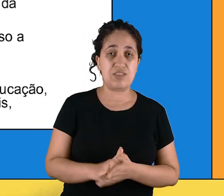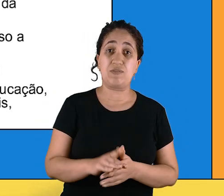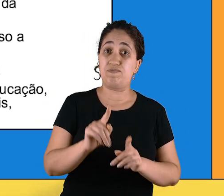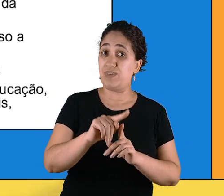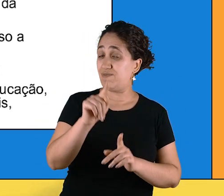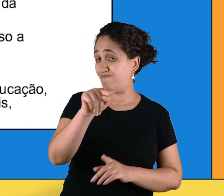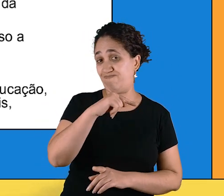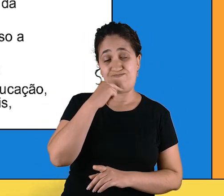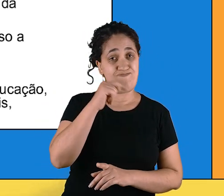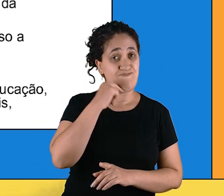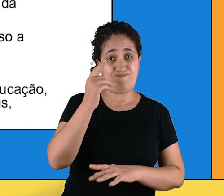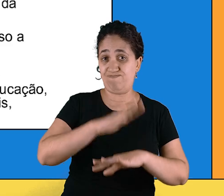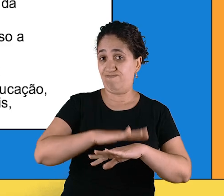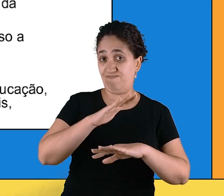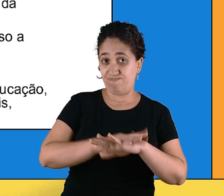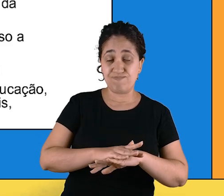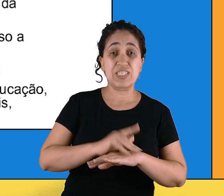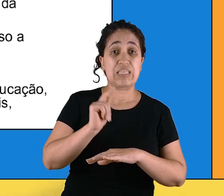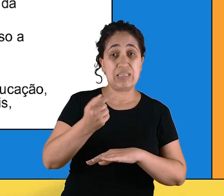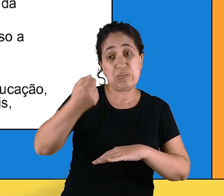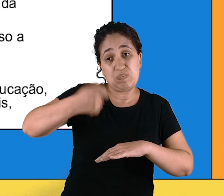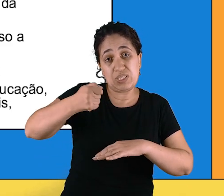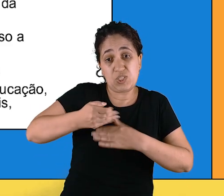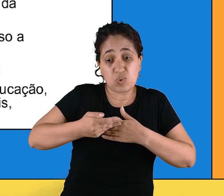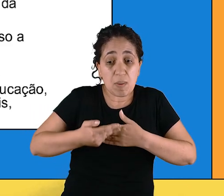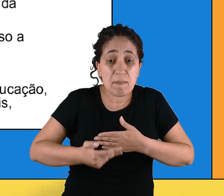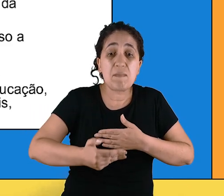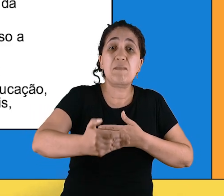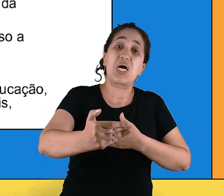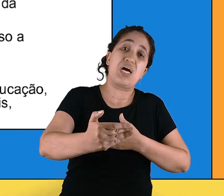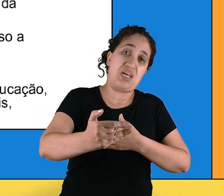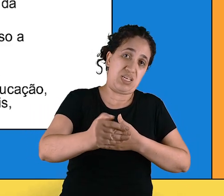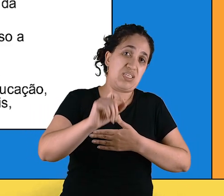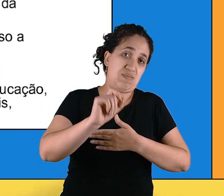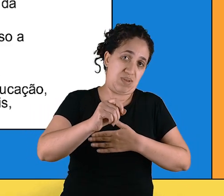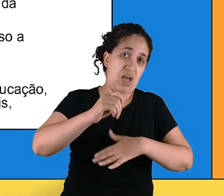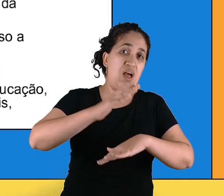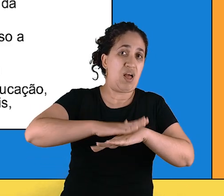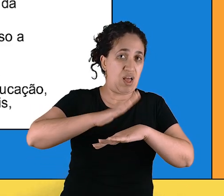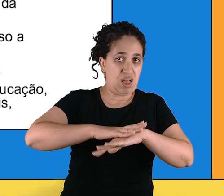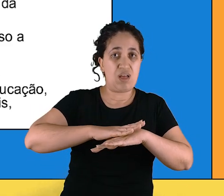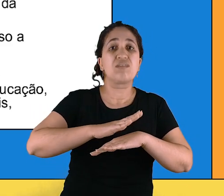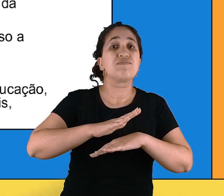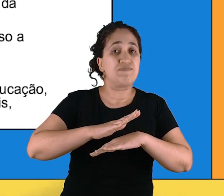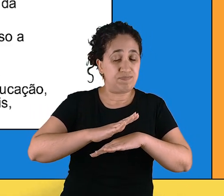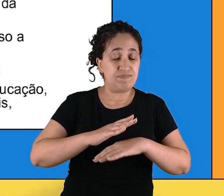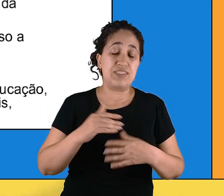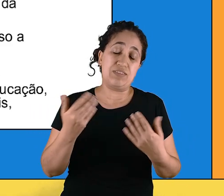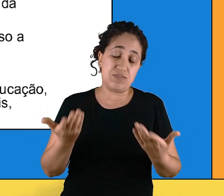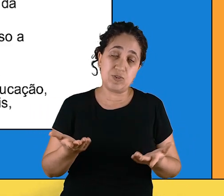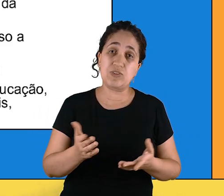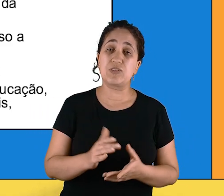Né, meta que não foi cumprida, então que ganhou um período maior aí de cumprimento, né, e